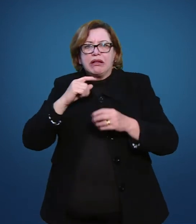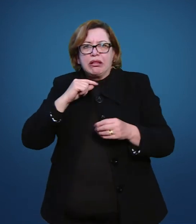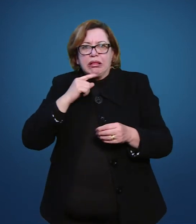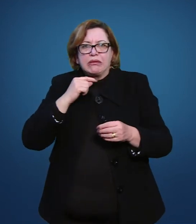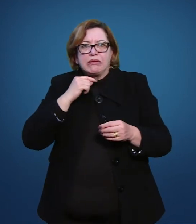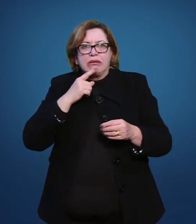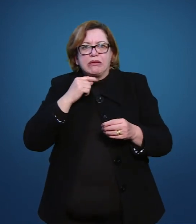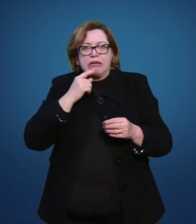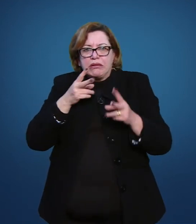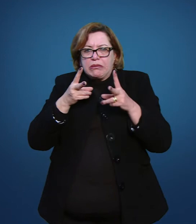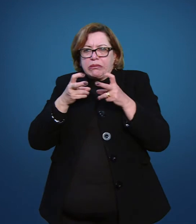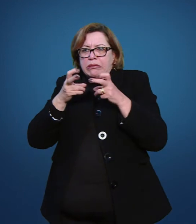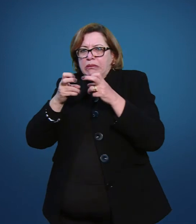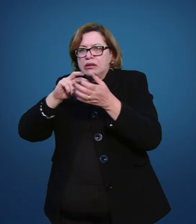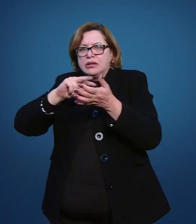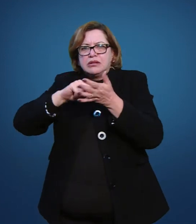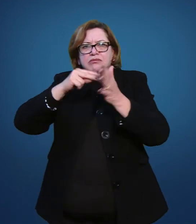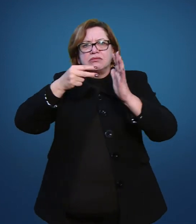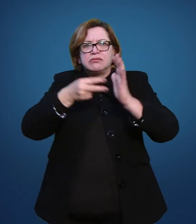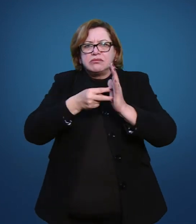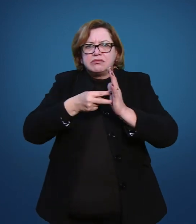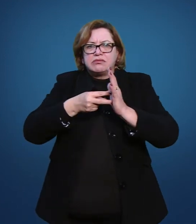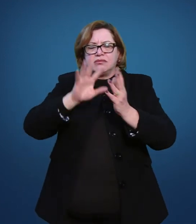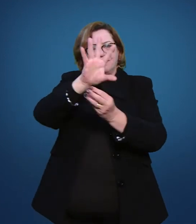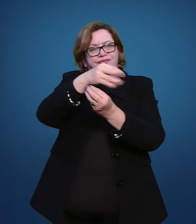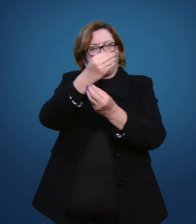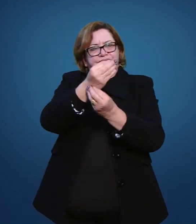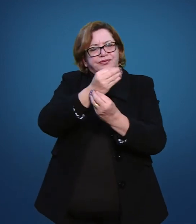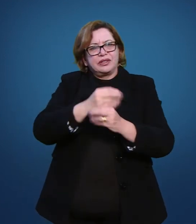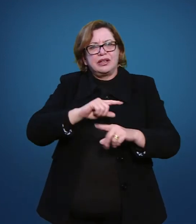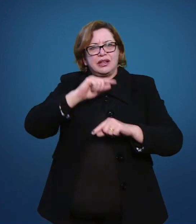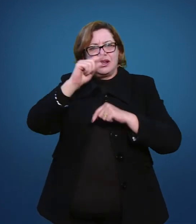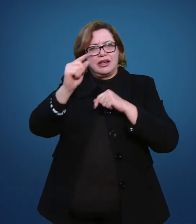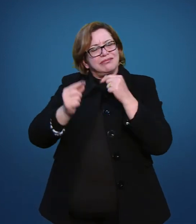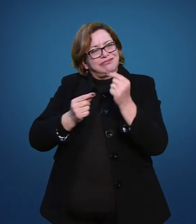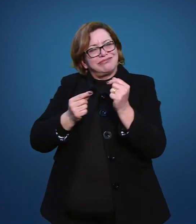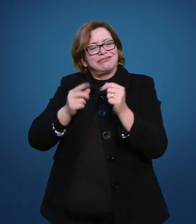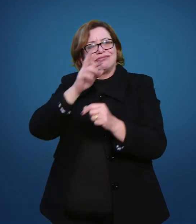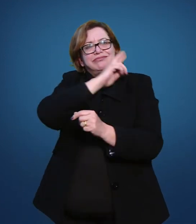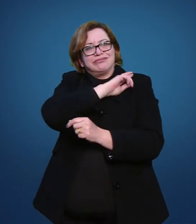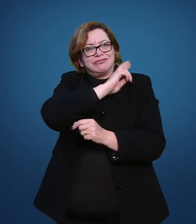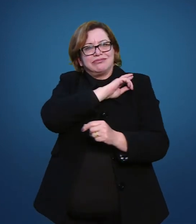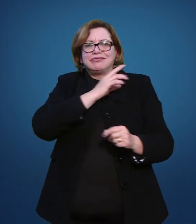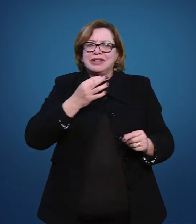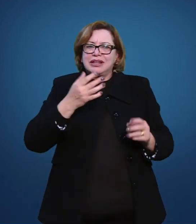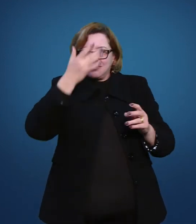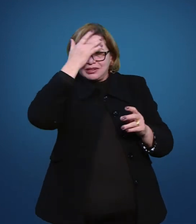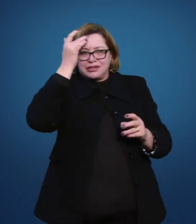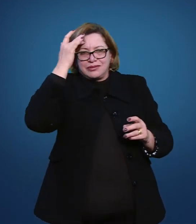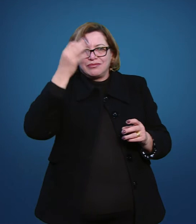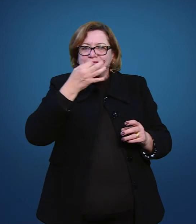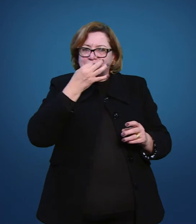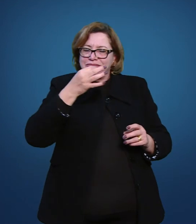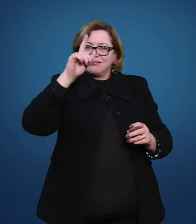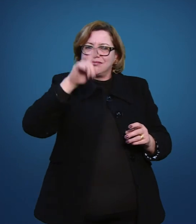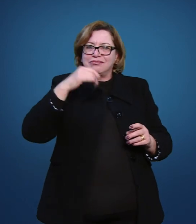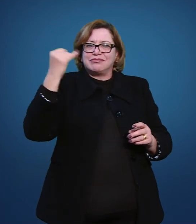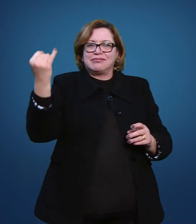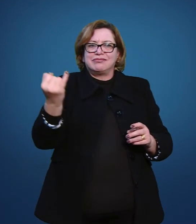conseguir decifrar o significado dessa obra. E aí o papel do crítico, da crítica de arte, é extremamente